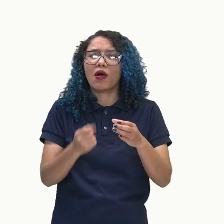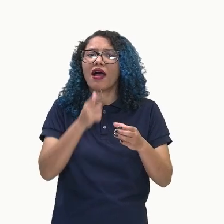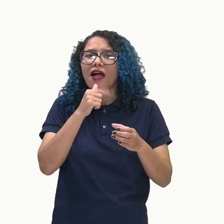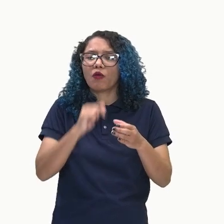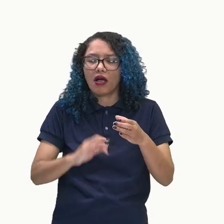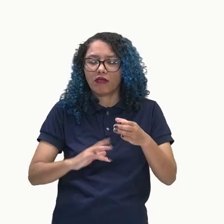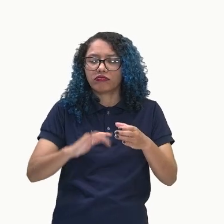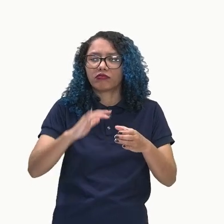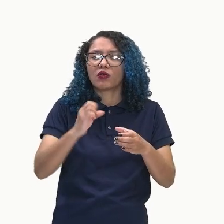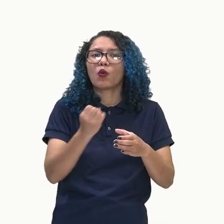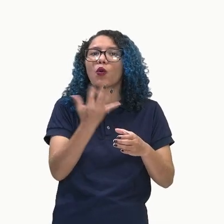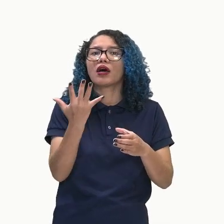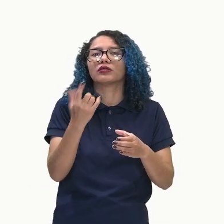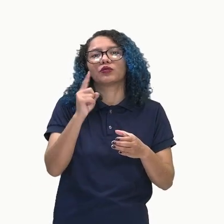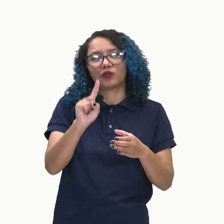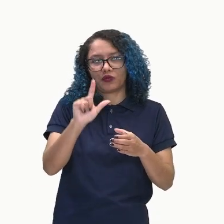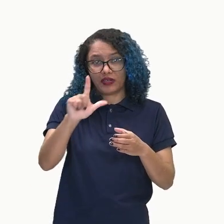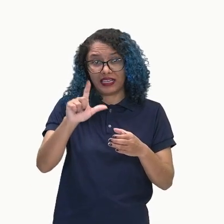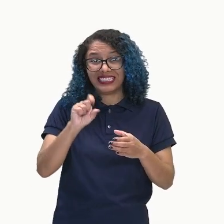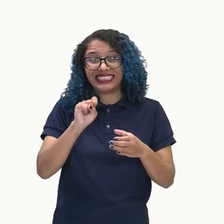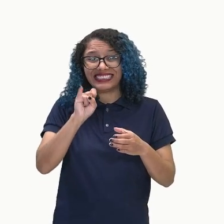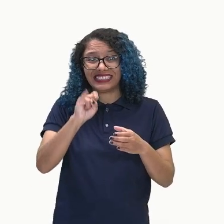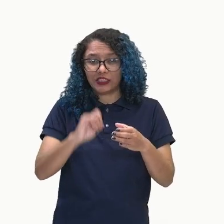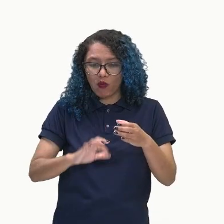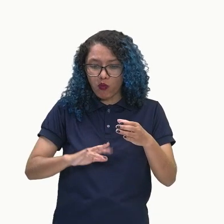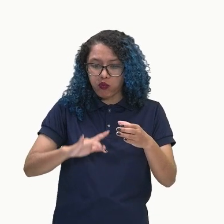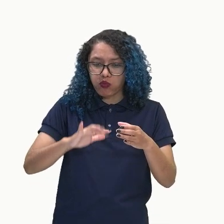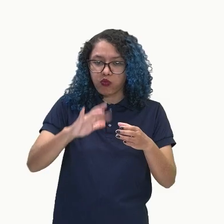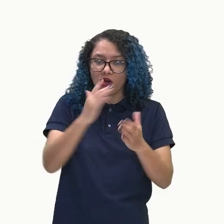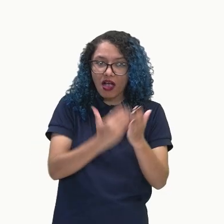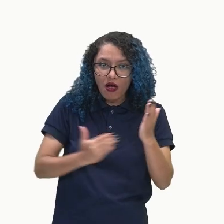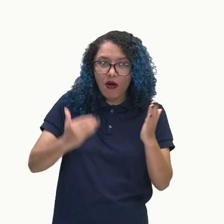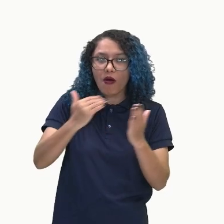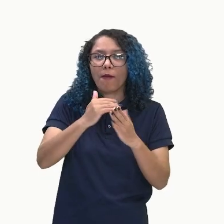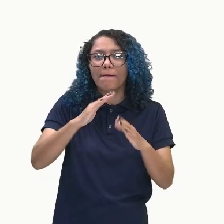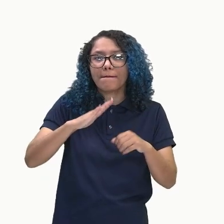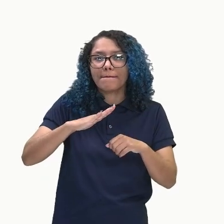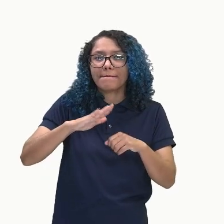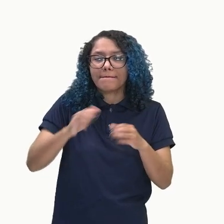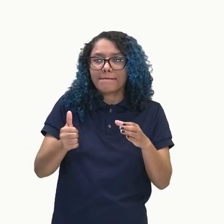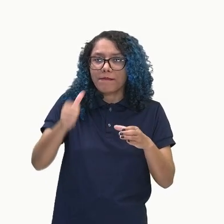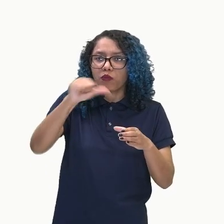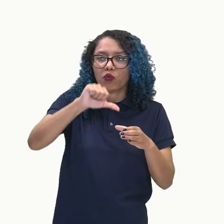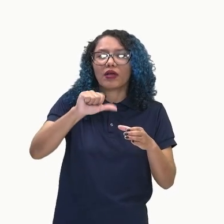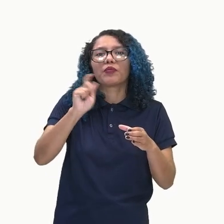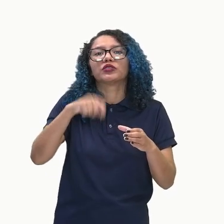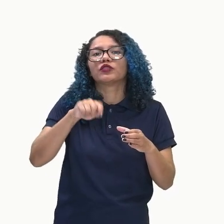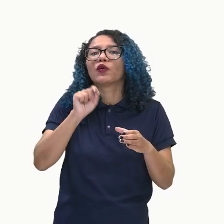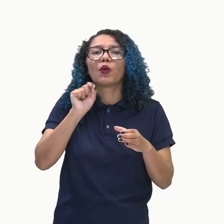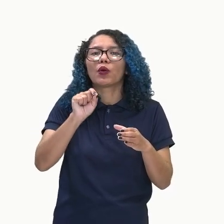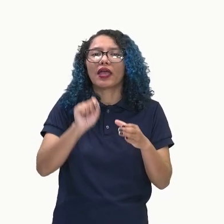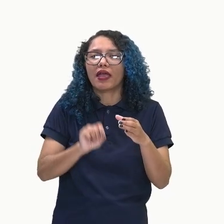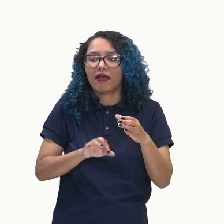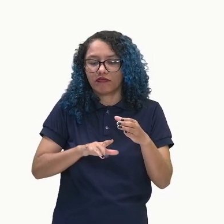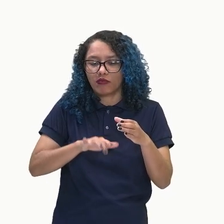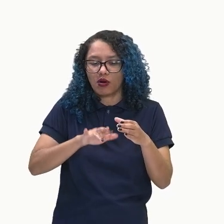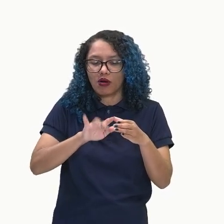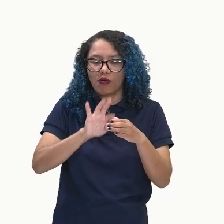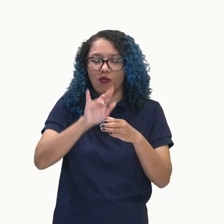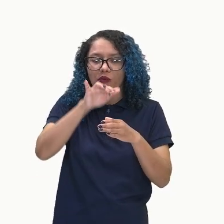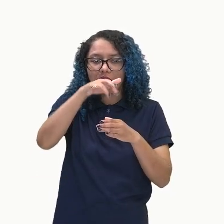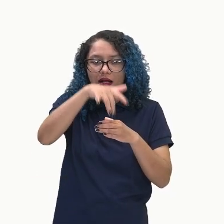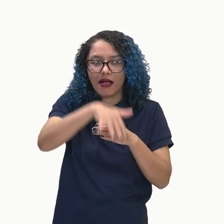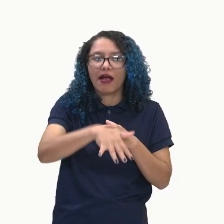Se você tentar colocar mais do que isso, a água vai transbordar. Então, ela suporta ali o limite,